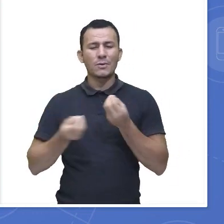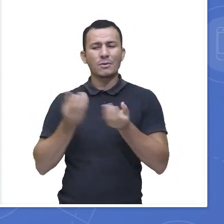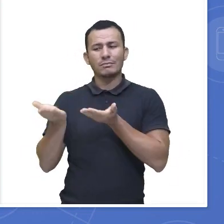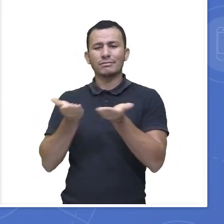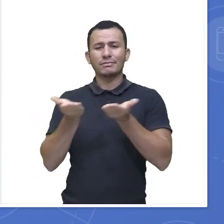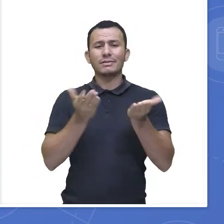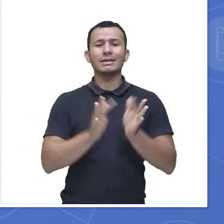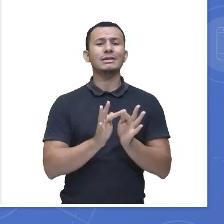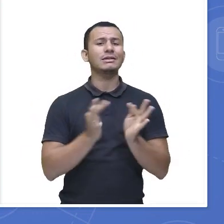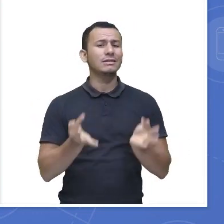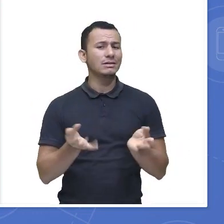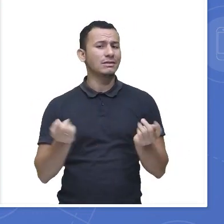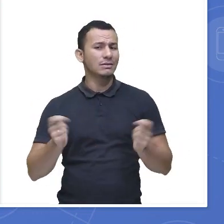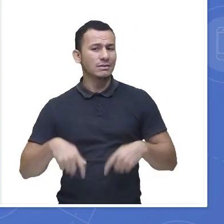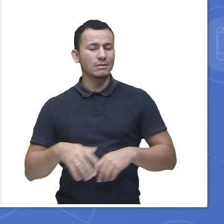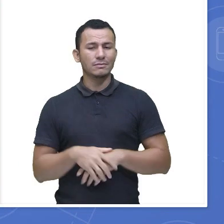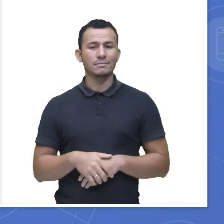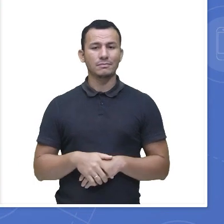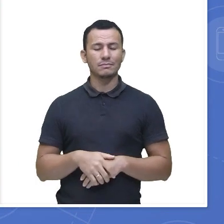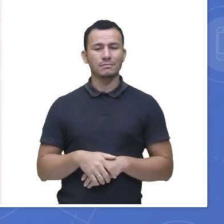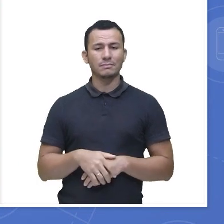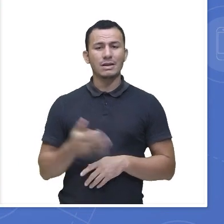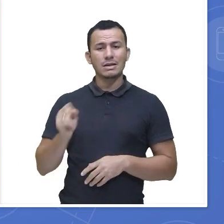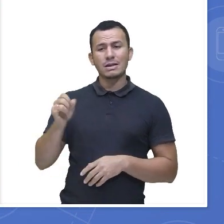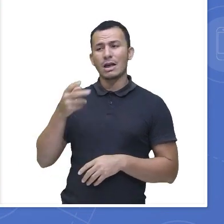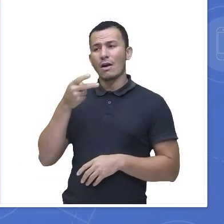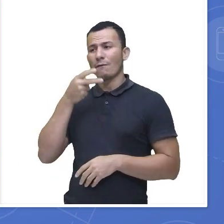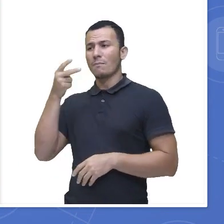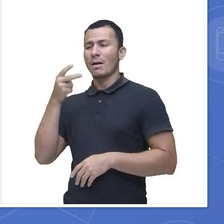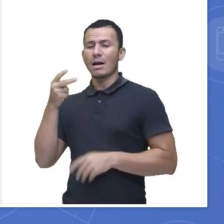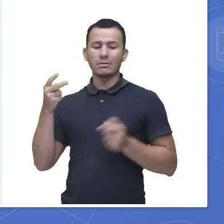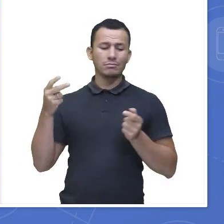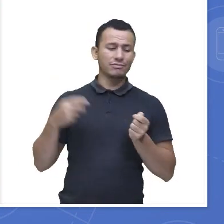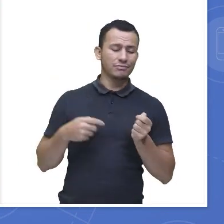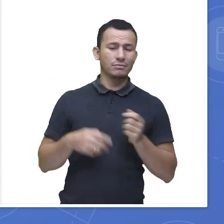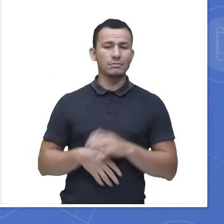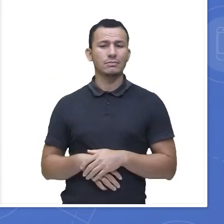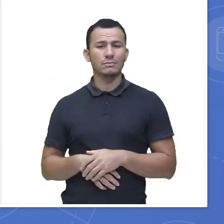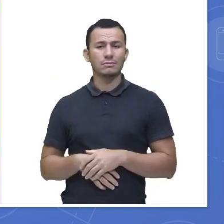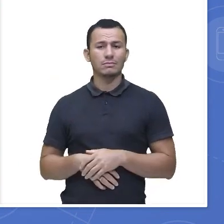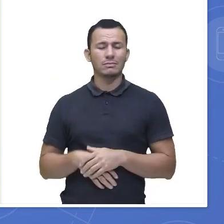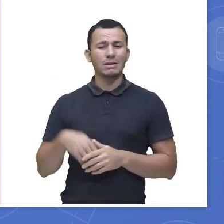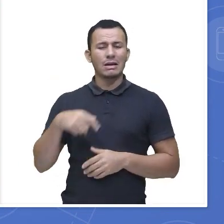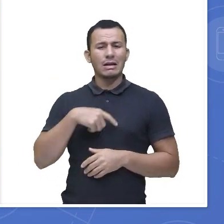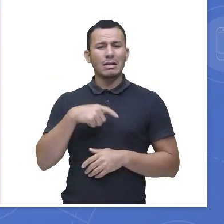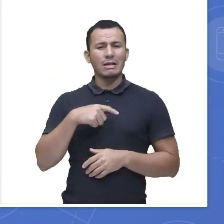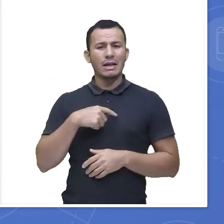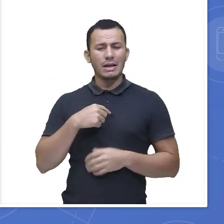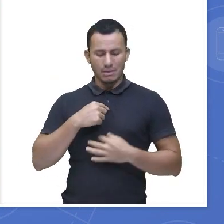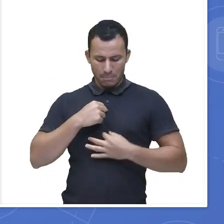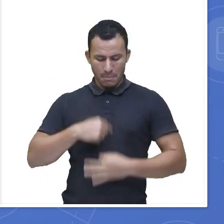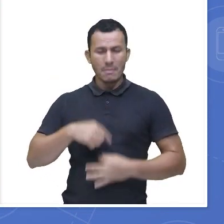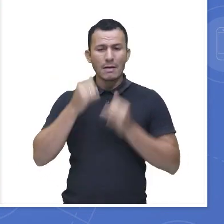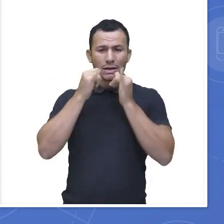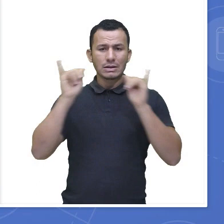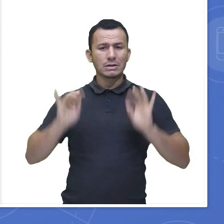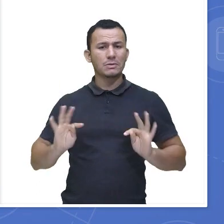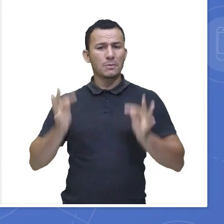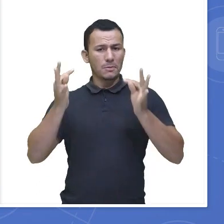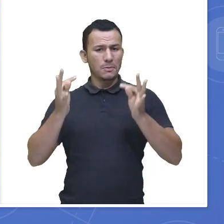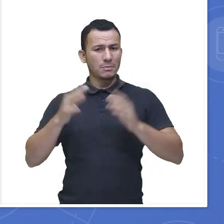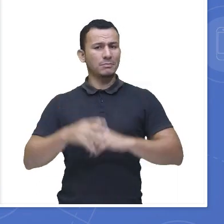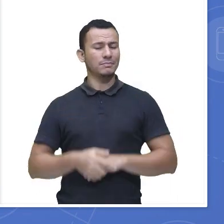mais simples. Se quer fumar um charuto, aperte um botão. Paletós abotoam-se por eletricidade. Aí